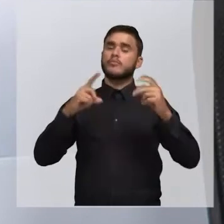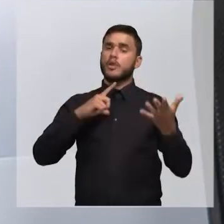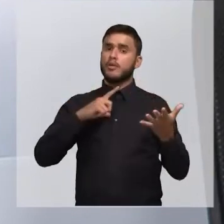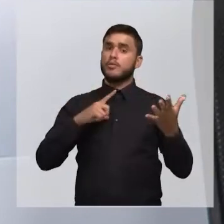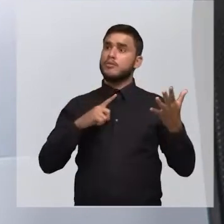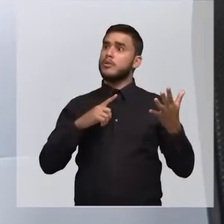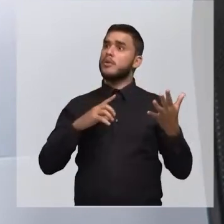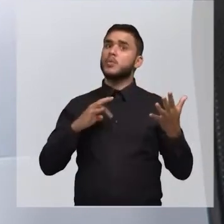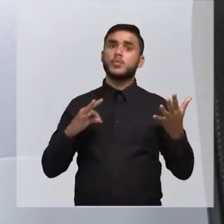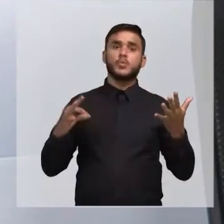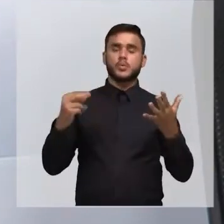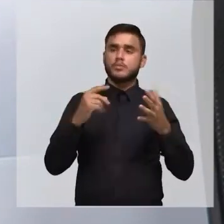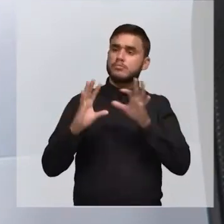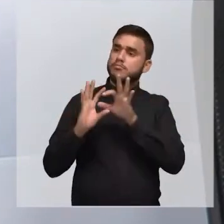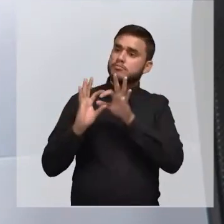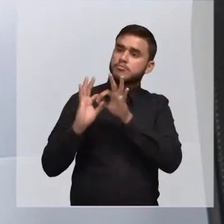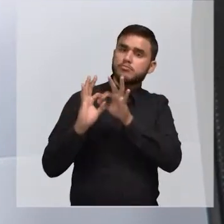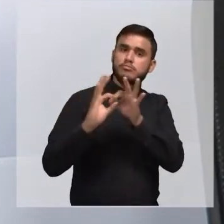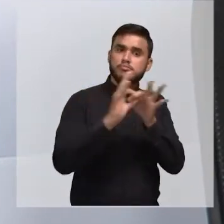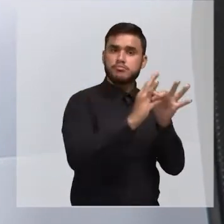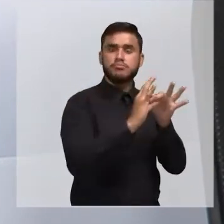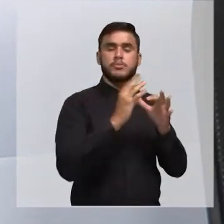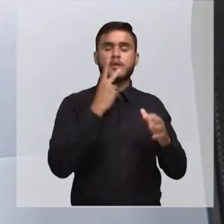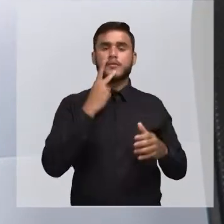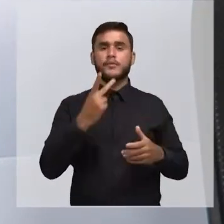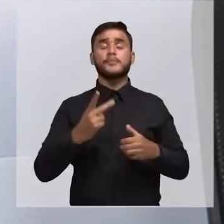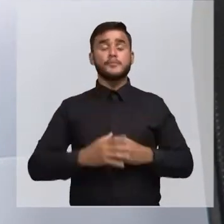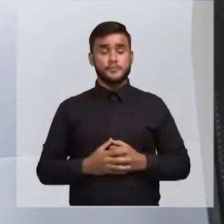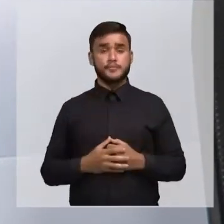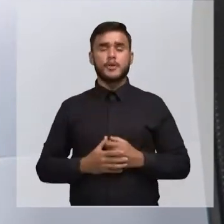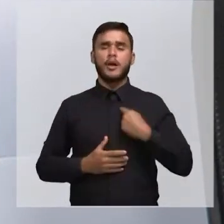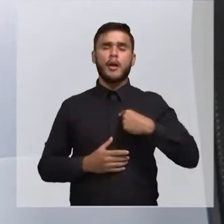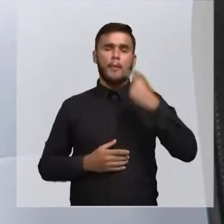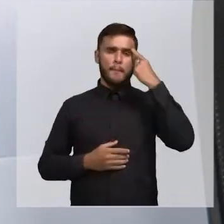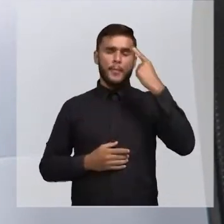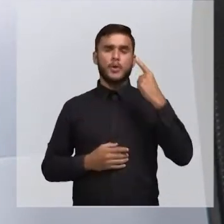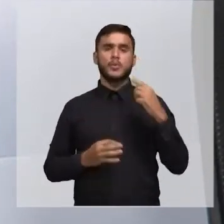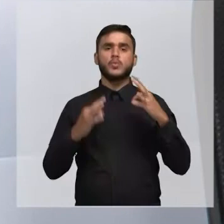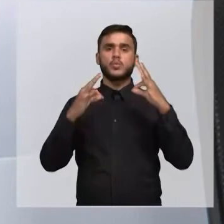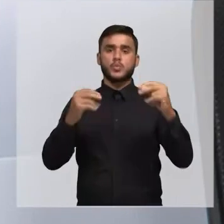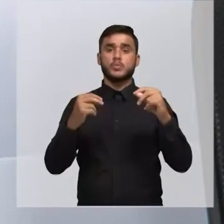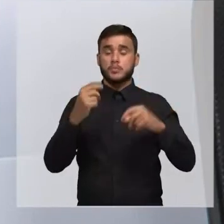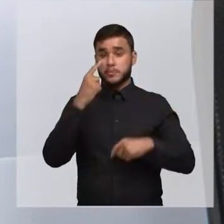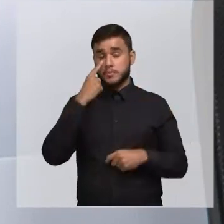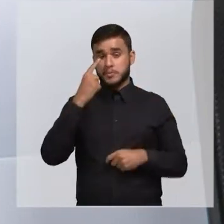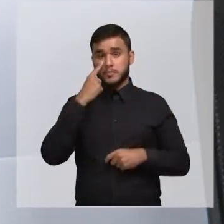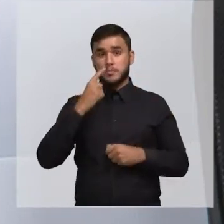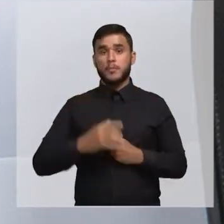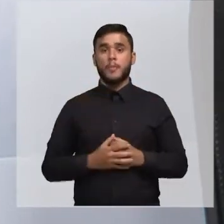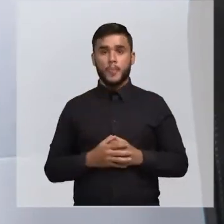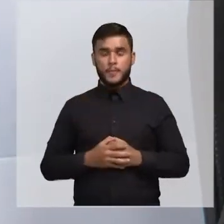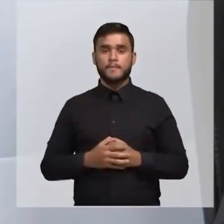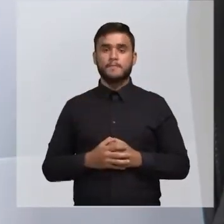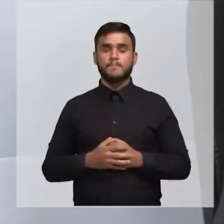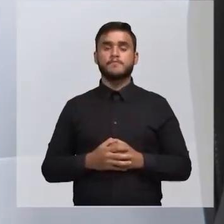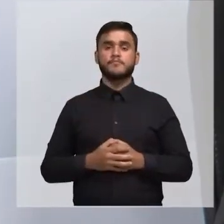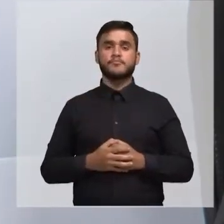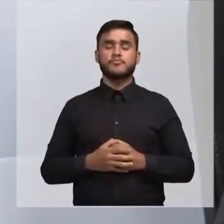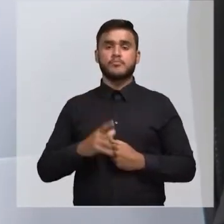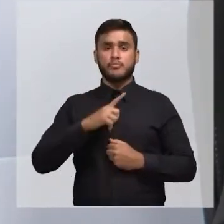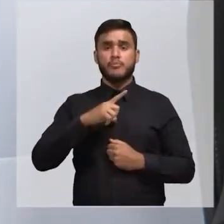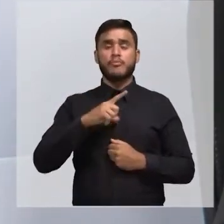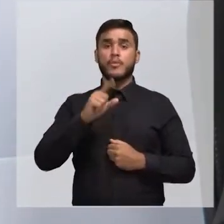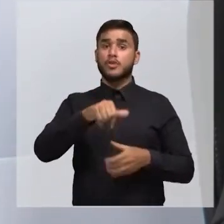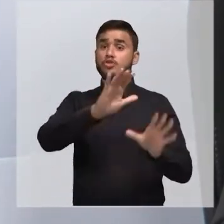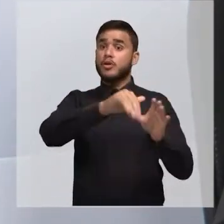Só que ele trabalha uma outra visão. Qual? Aqueles que acompanharam ele acreditam como ele vai ter muito voto, isso